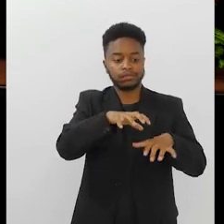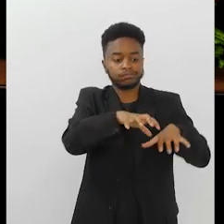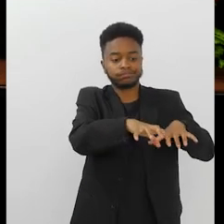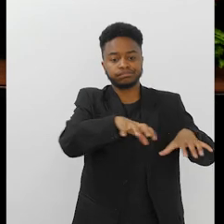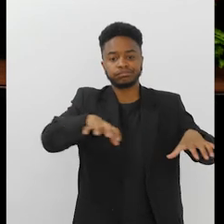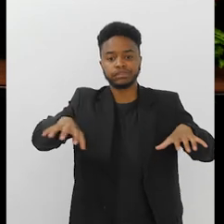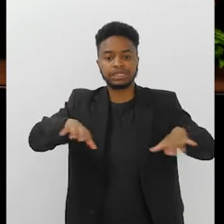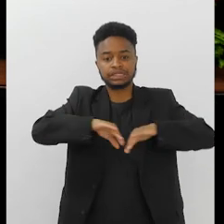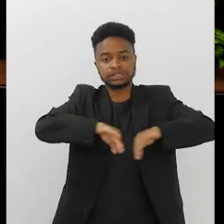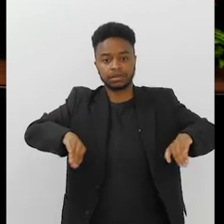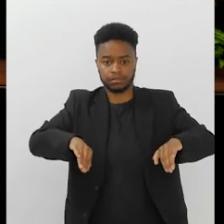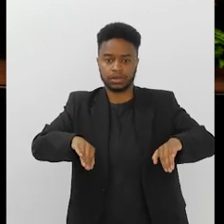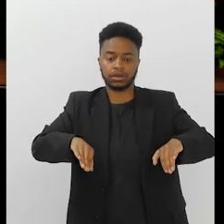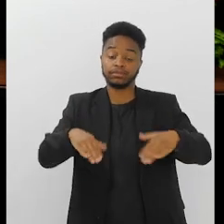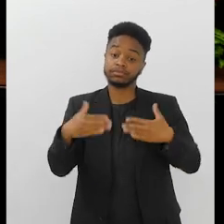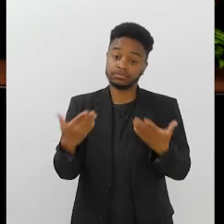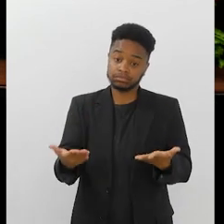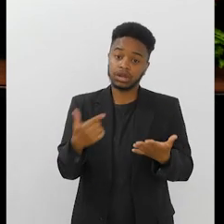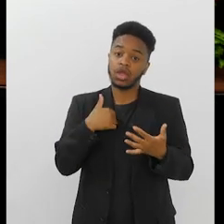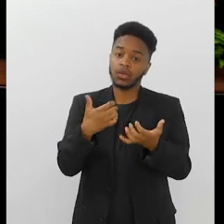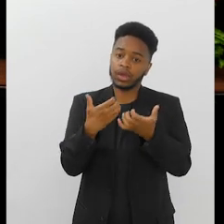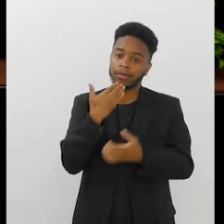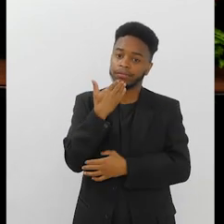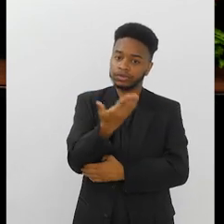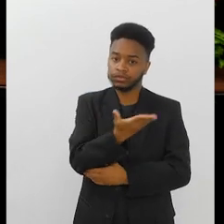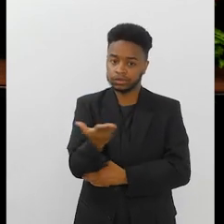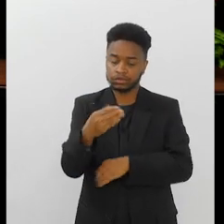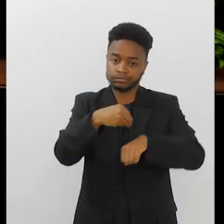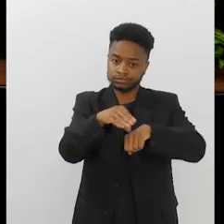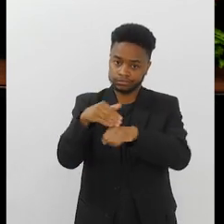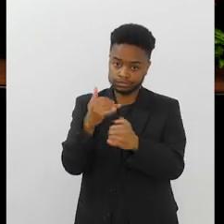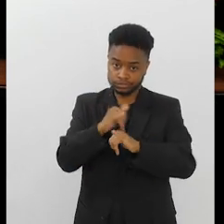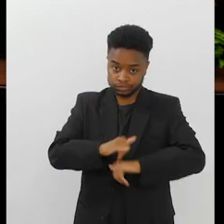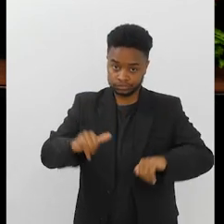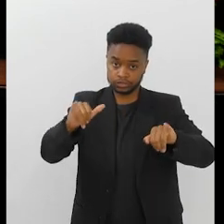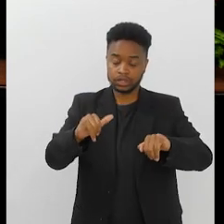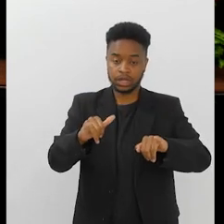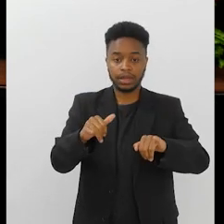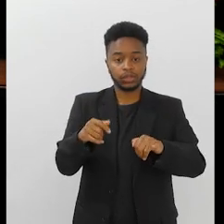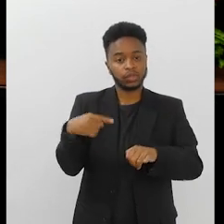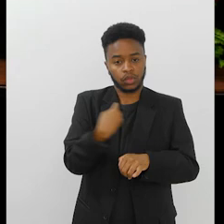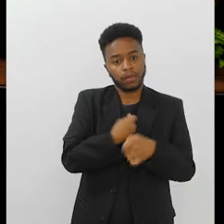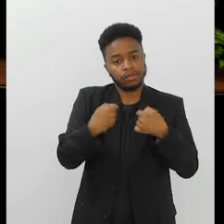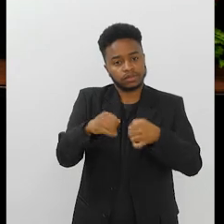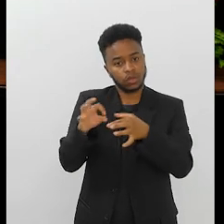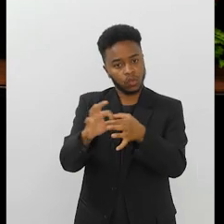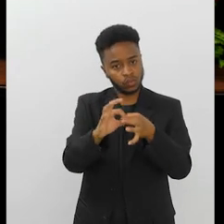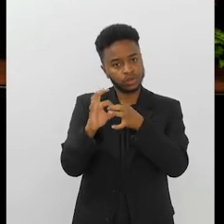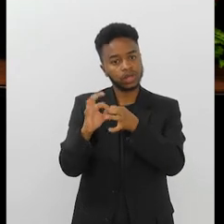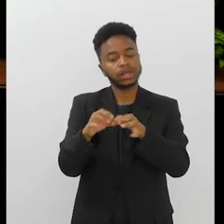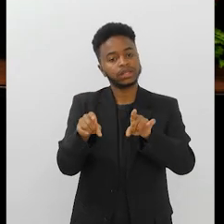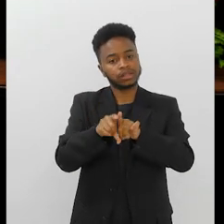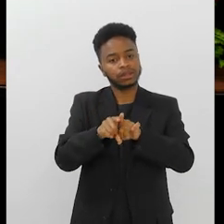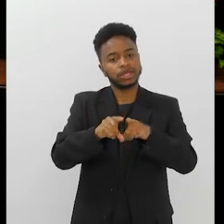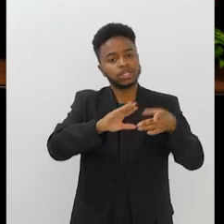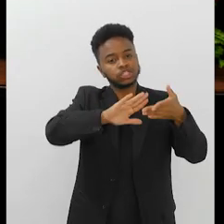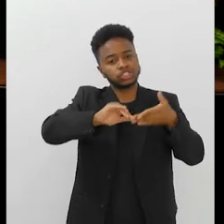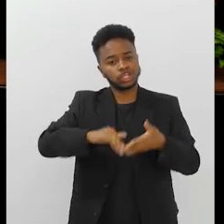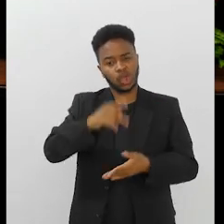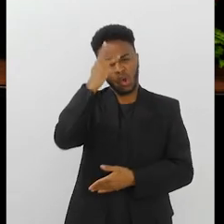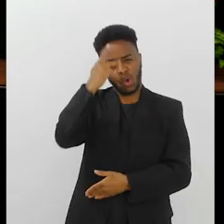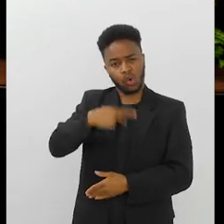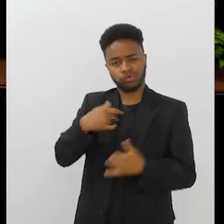ficamos subdividindo as nossas religiões de fato então eu gostaria muito deixar essa informação para que a gente possa se unir de alguma forma e